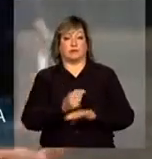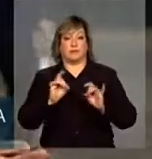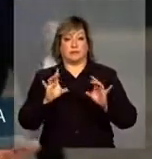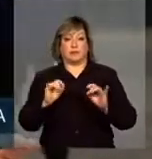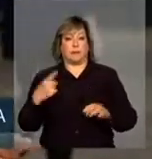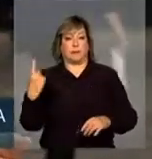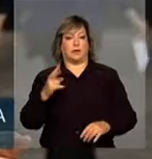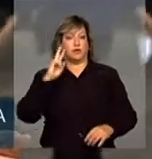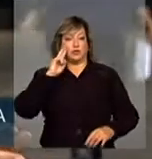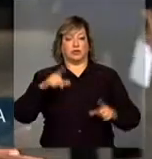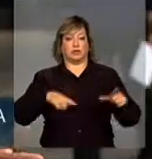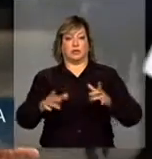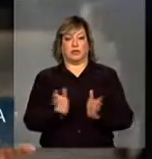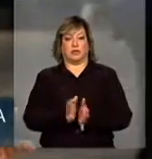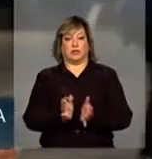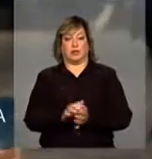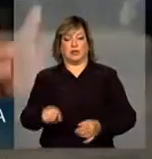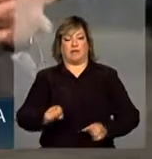companhias novas.